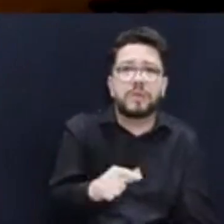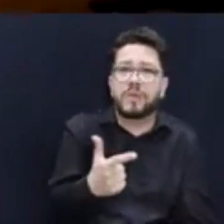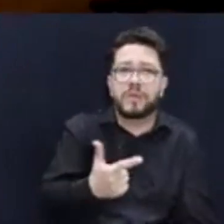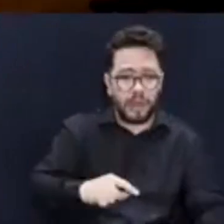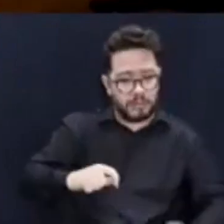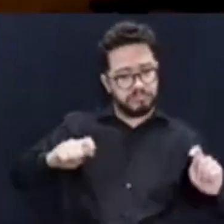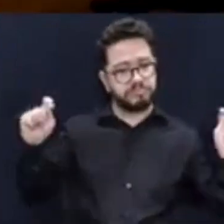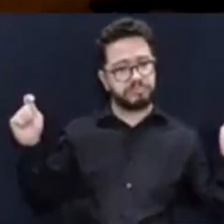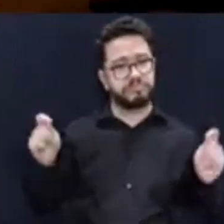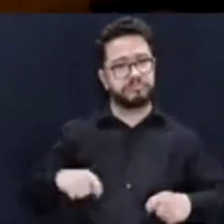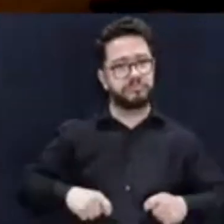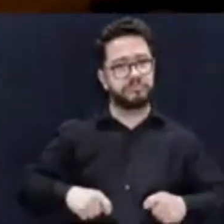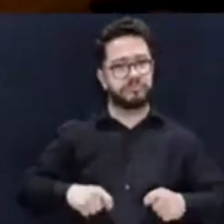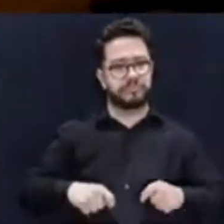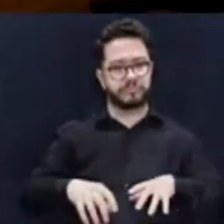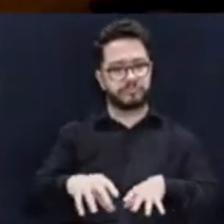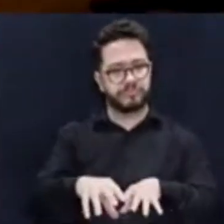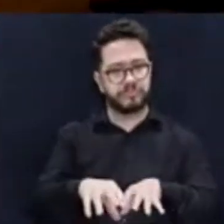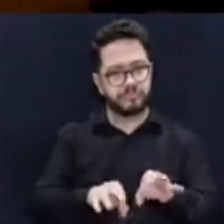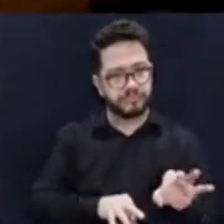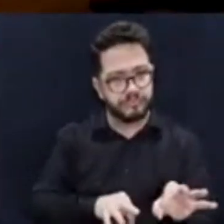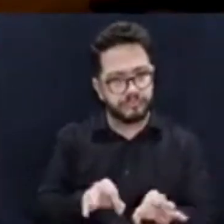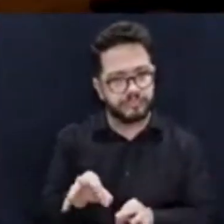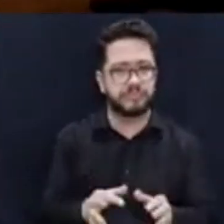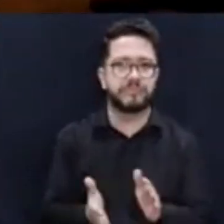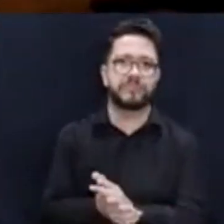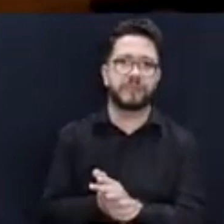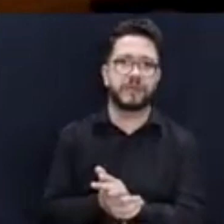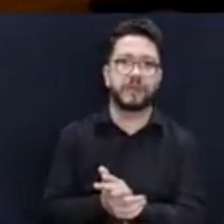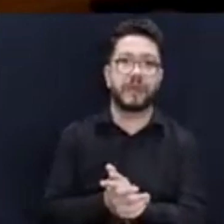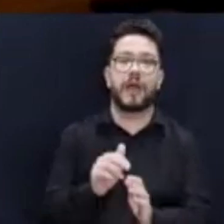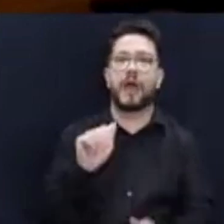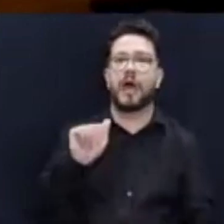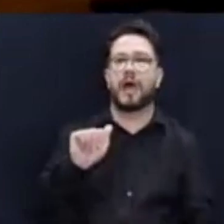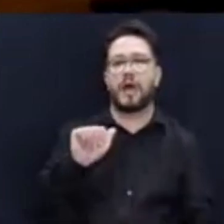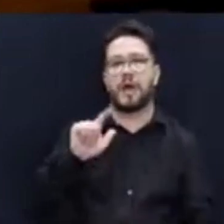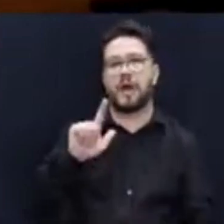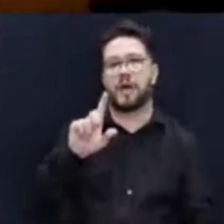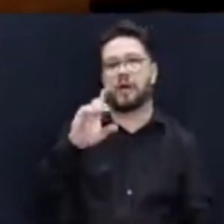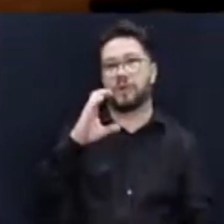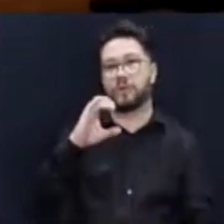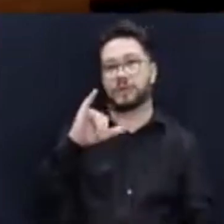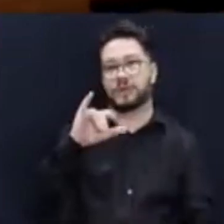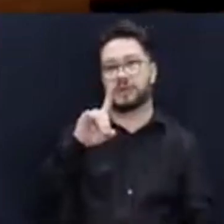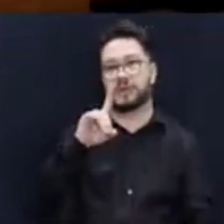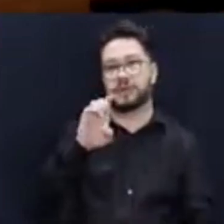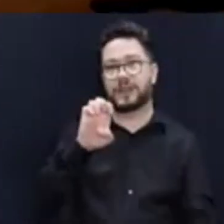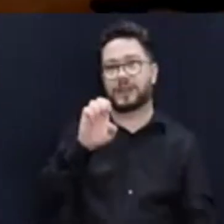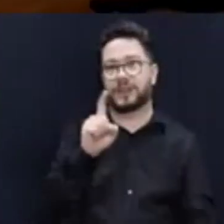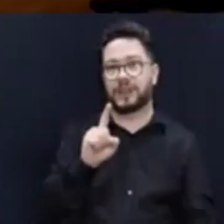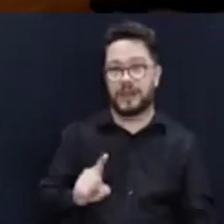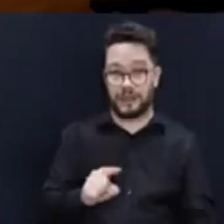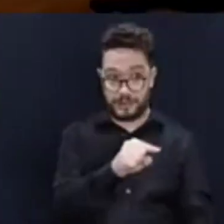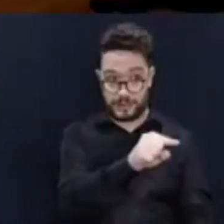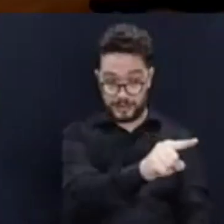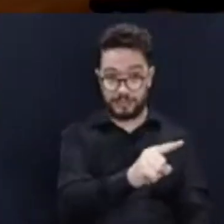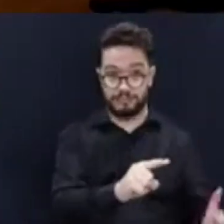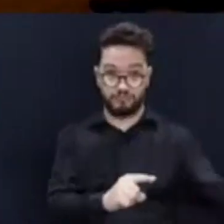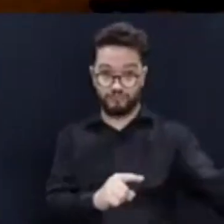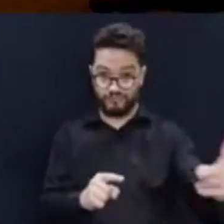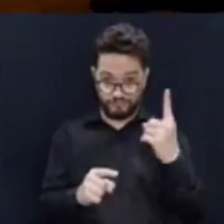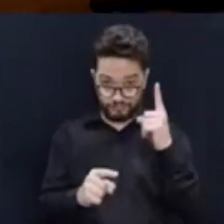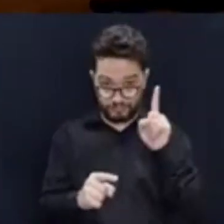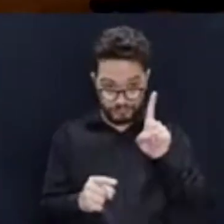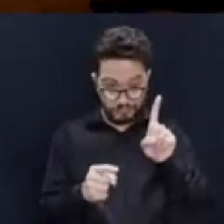sua própria equipe o que disse que o Doutor Alcides de Oliveira diretor do centro de epidemiologia da Secretaria Municipal de Saúde